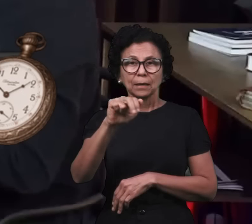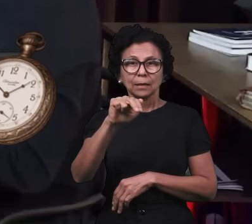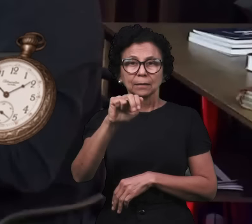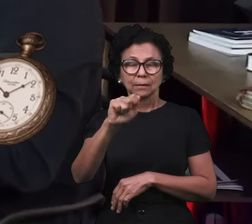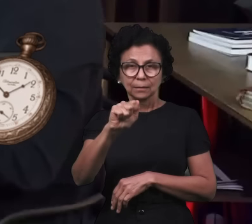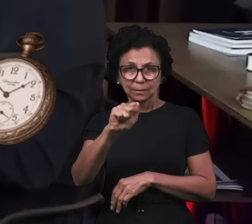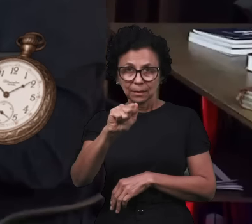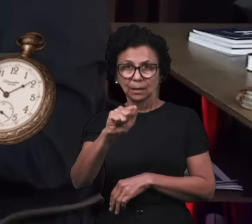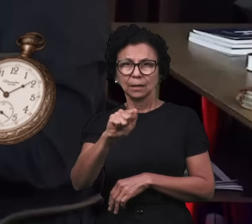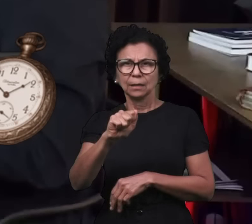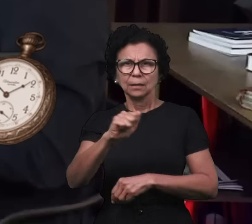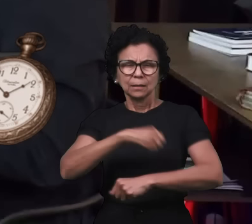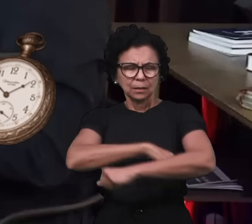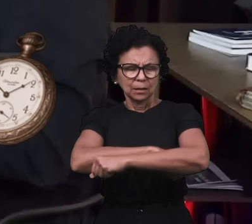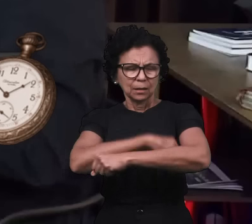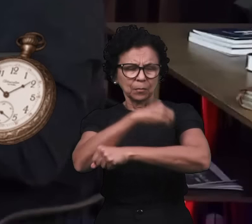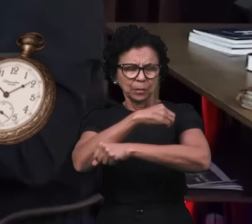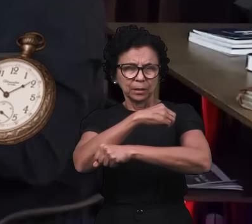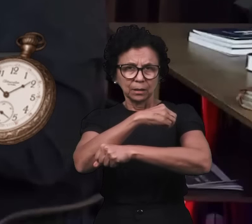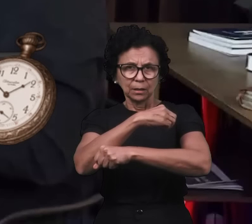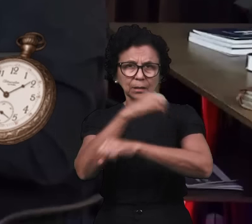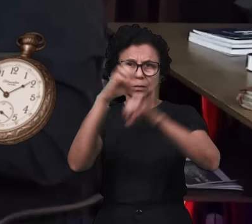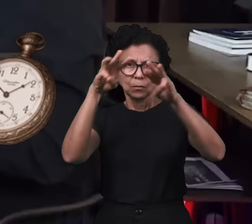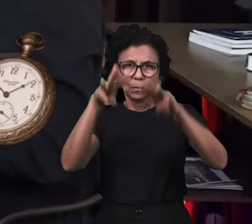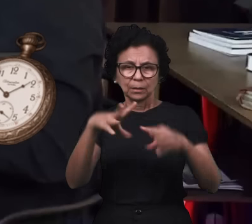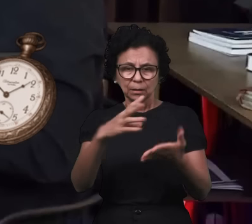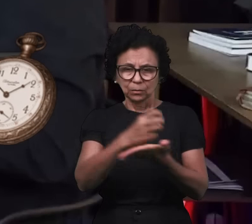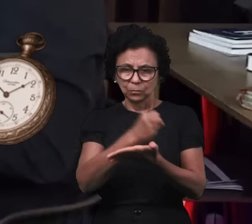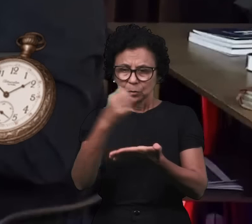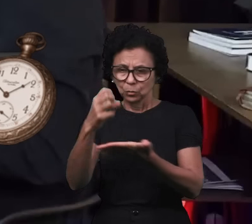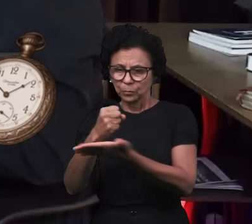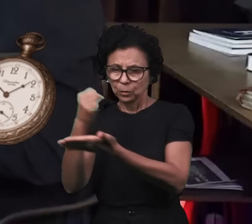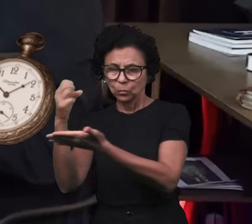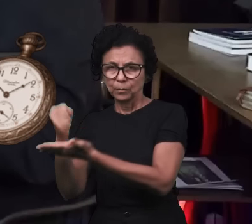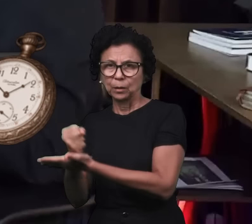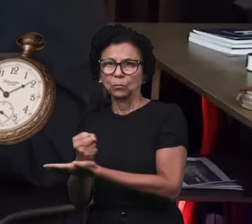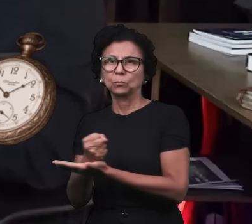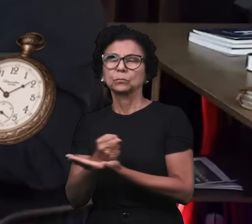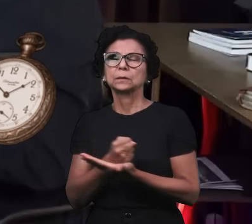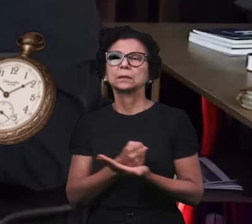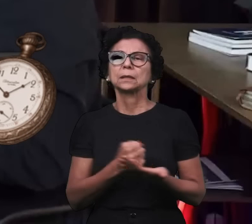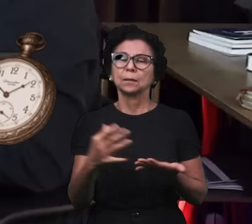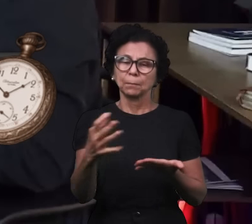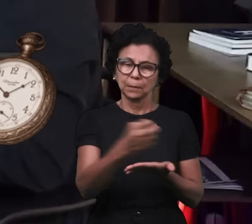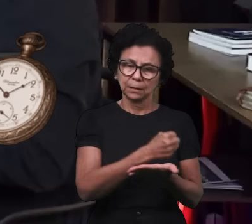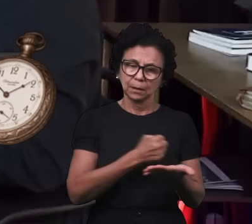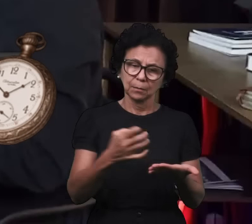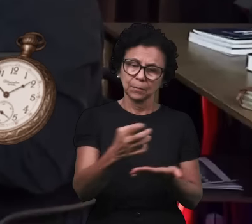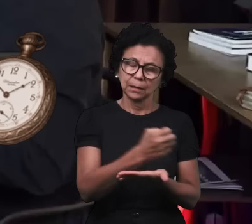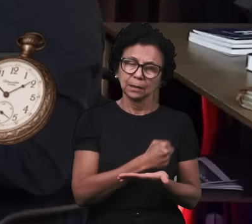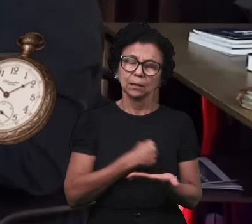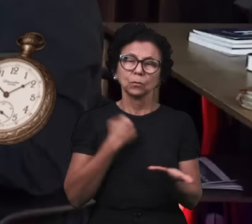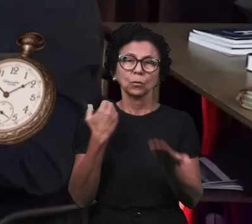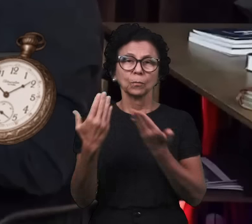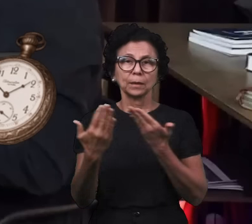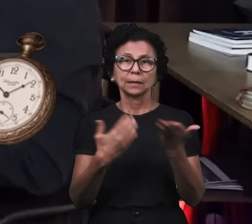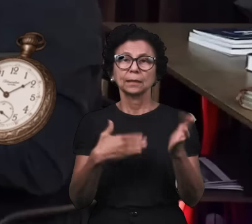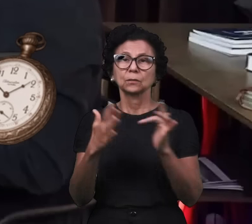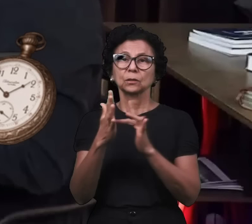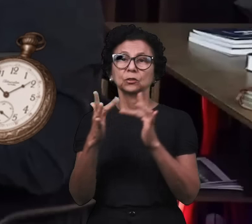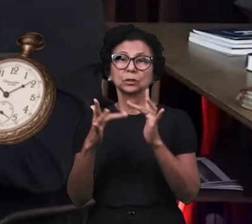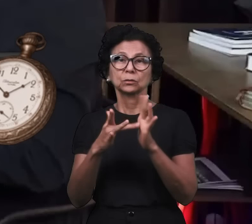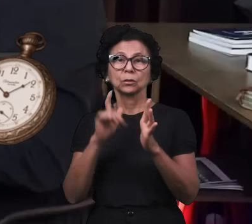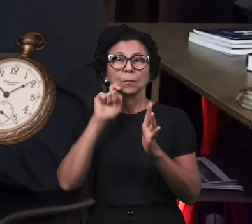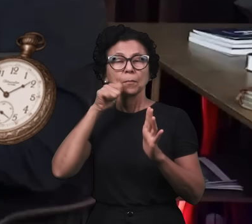né? Falando de Jesus também, Jesus como o pão da vida, né? O pão vivo que desceu do céu, e eles continuam